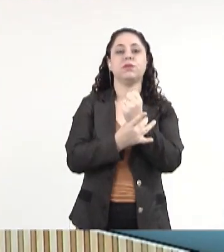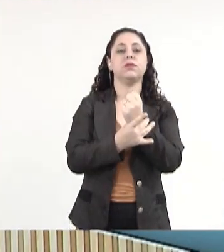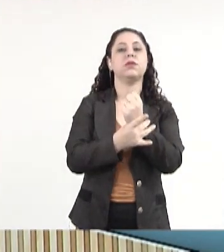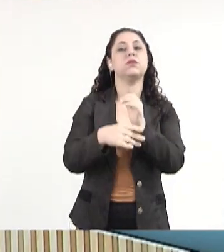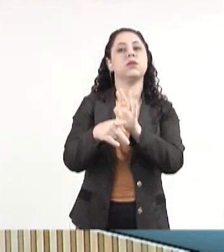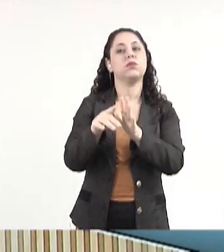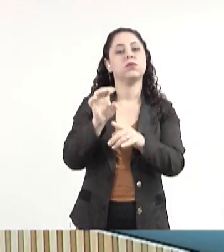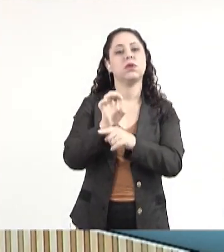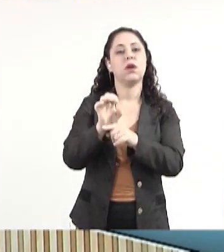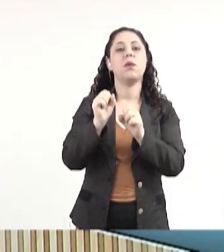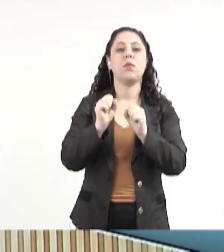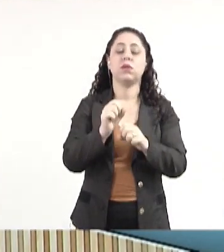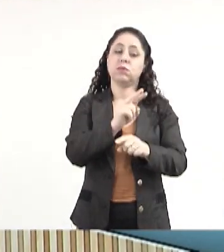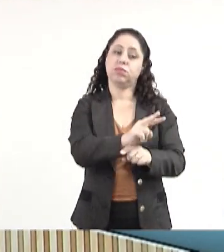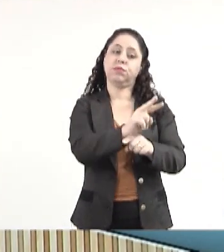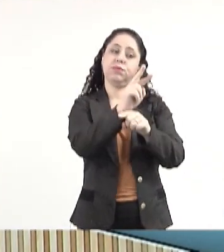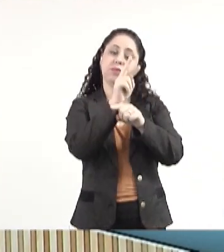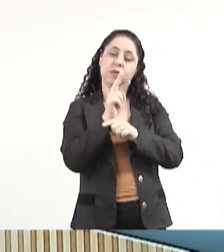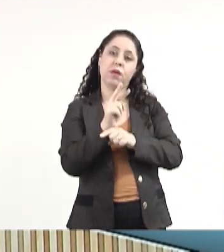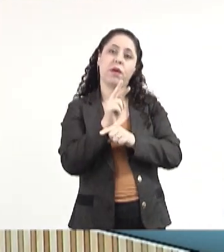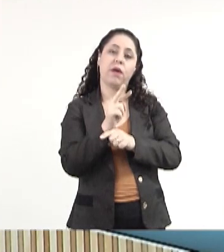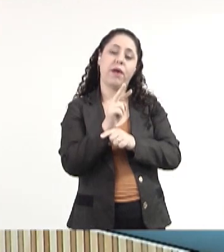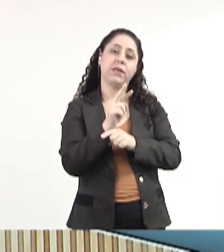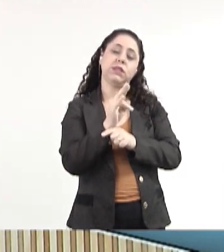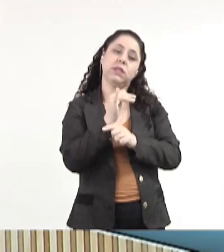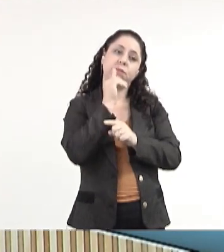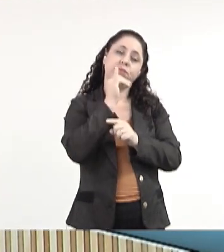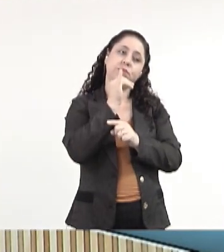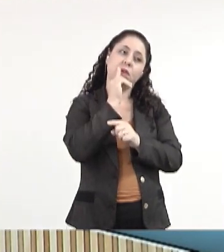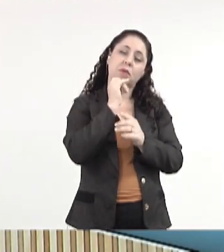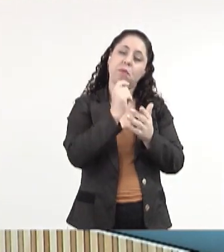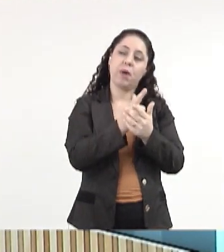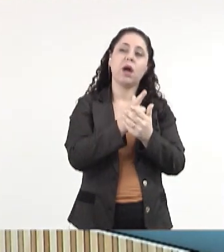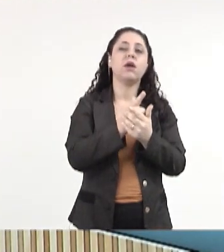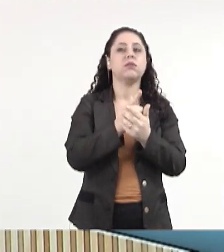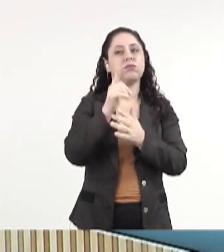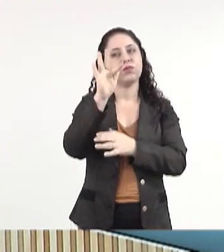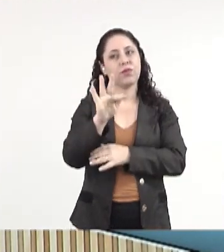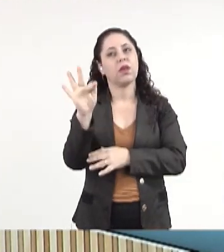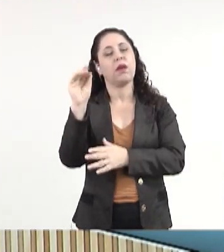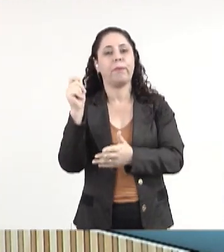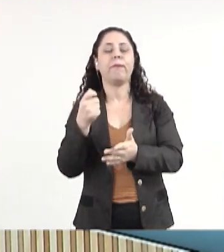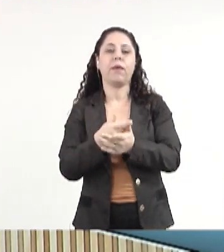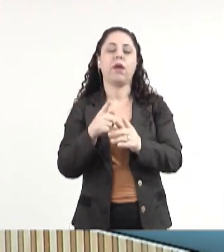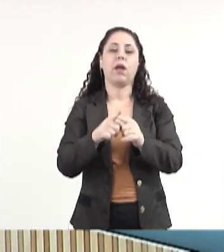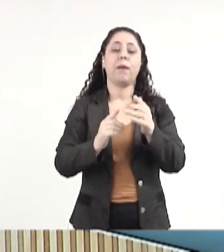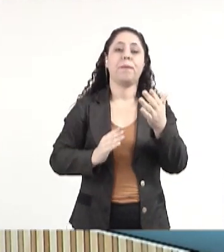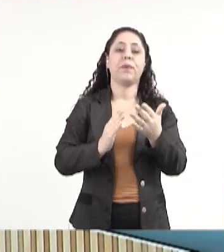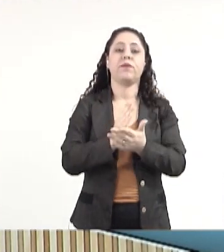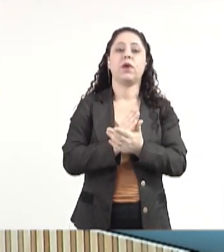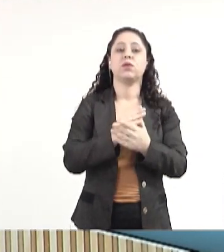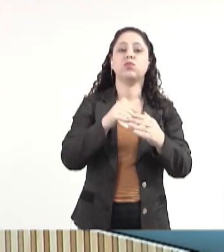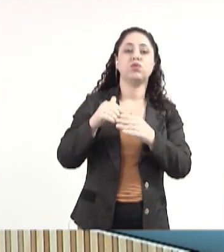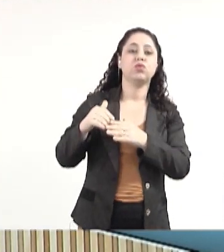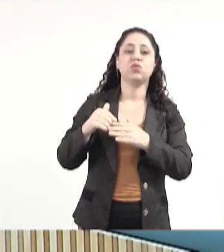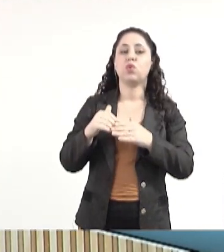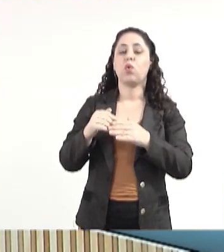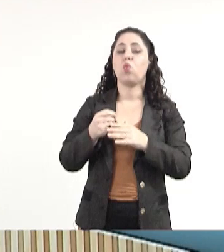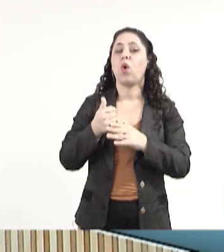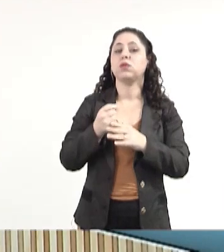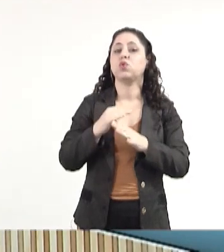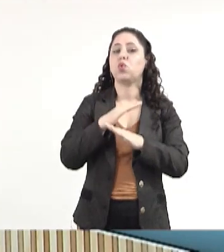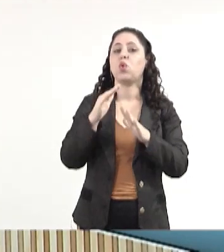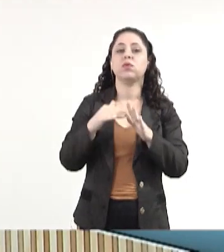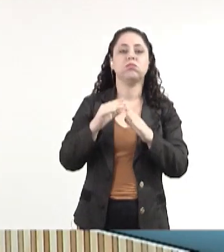contragarantia ao Estado para que ele possa obter esses valores para investimentos. A matéria ela foi aprovada pela maioria dos deputados presentes,